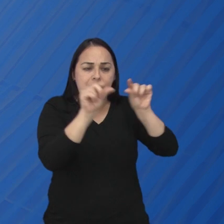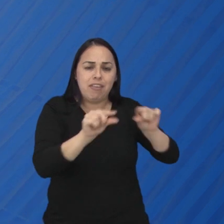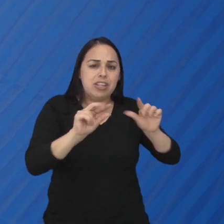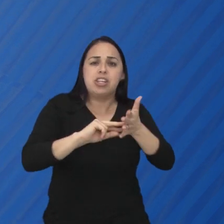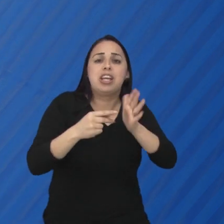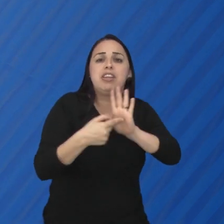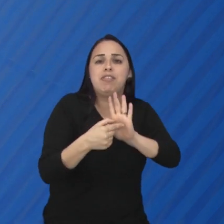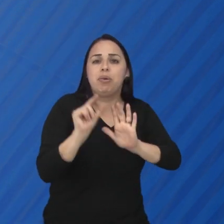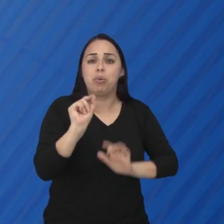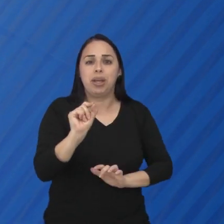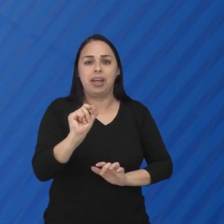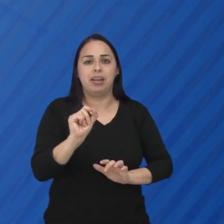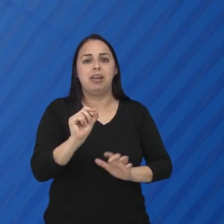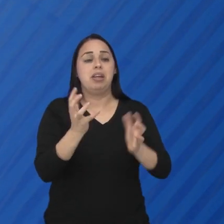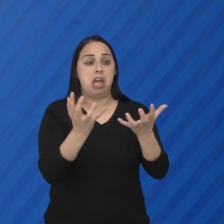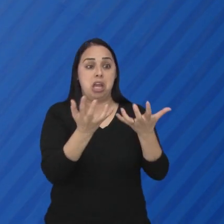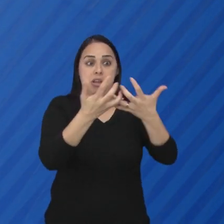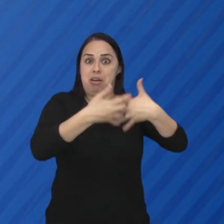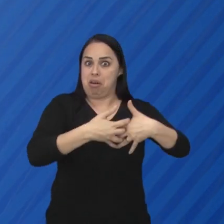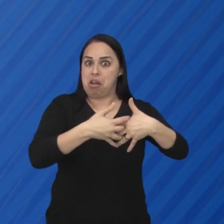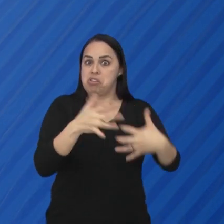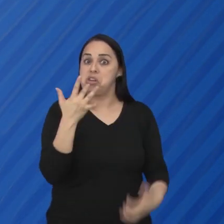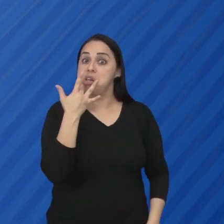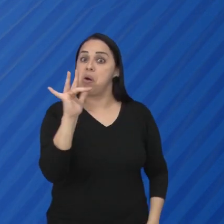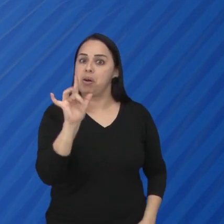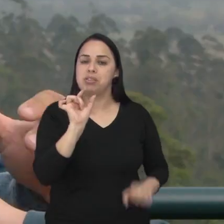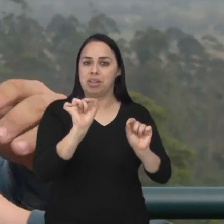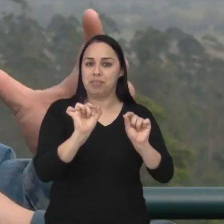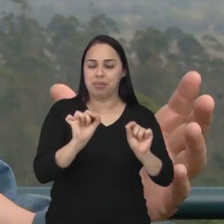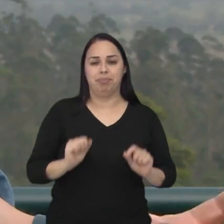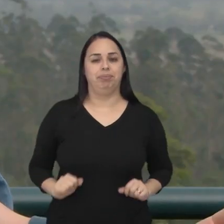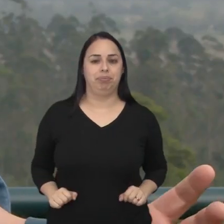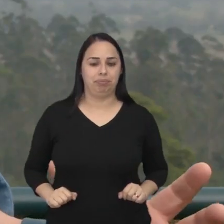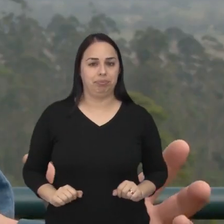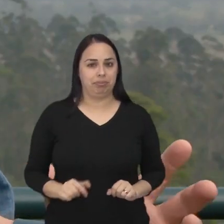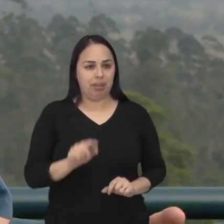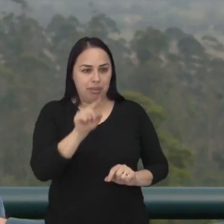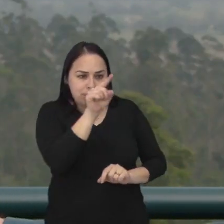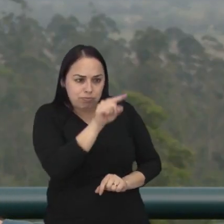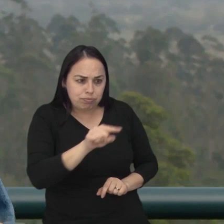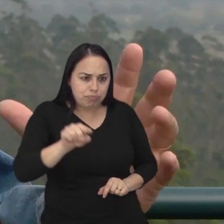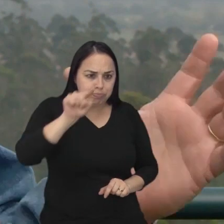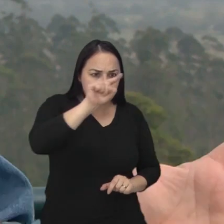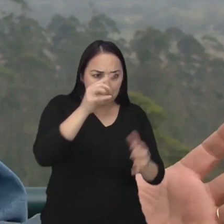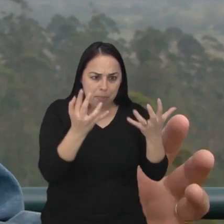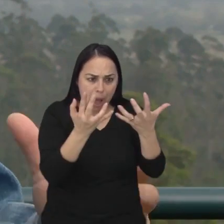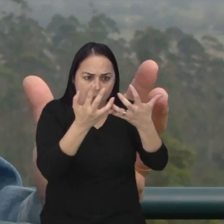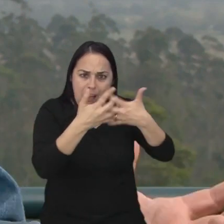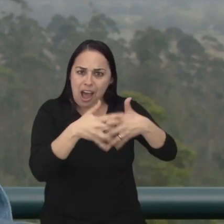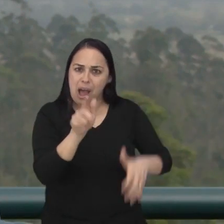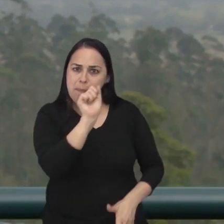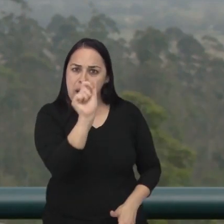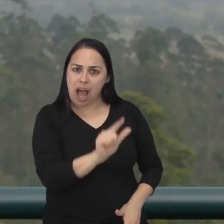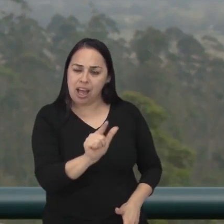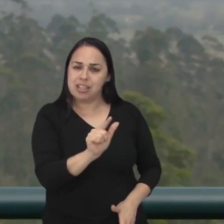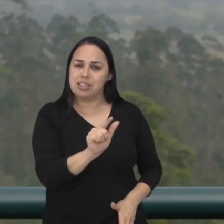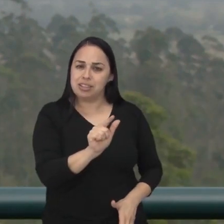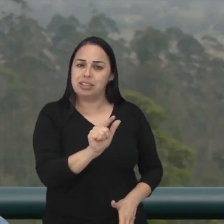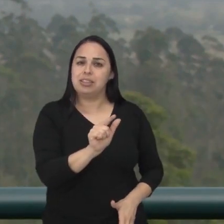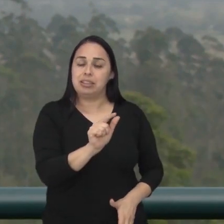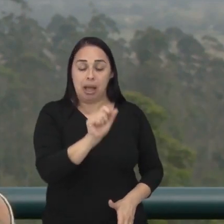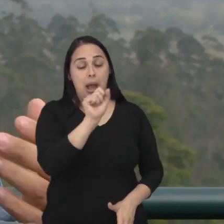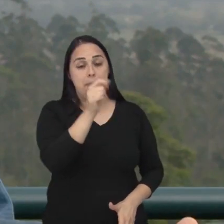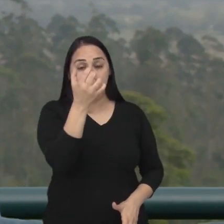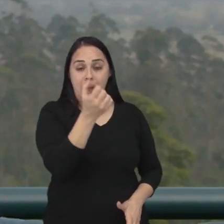elementos como as faixas azuis e a engrenagem em ouro. Em volta desse círculo, ela tem uma engrenagem amarela,